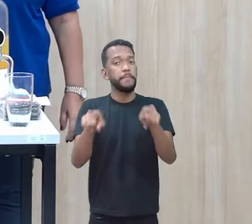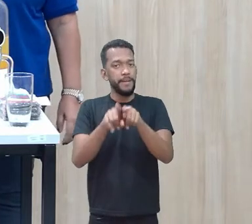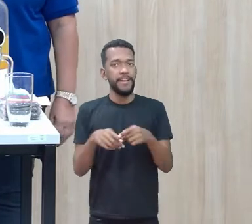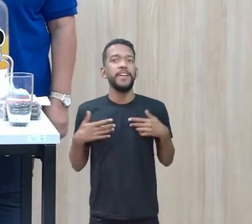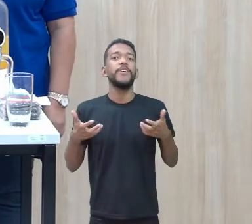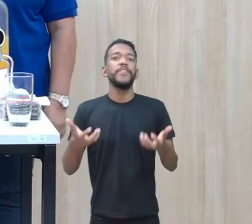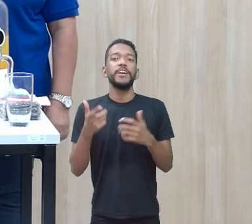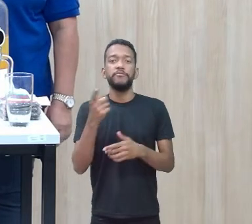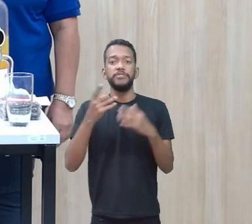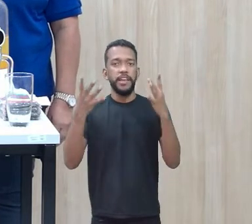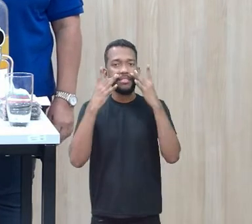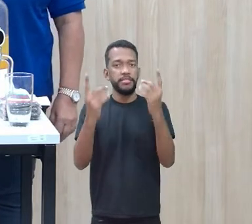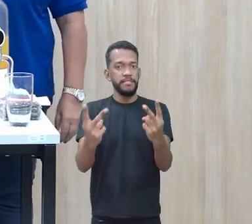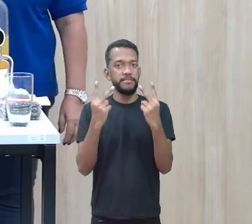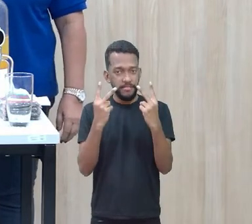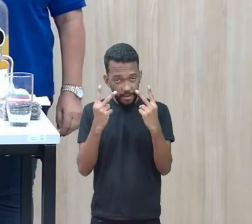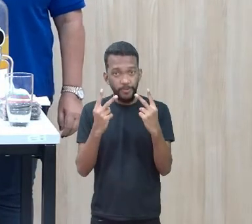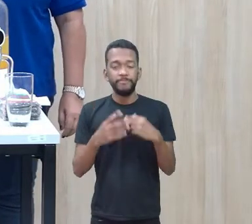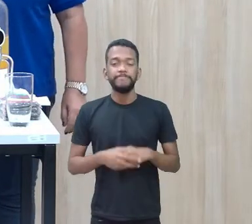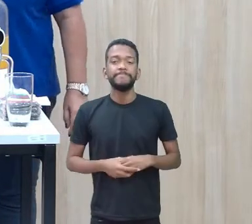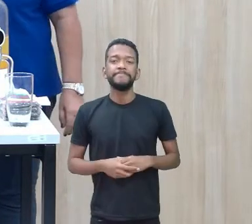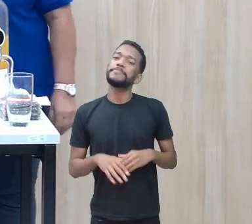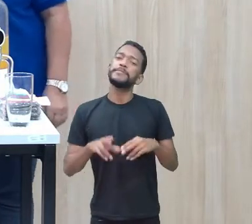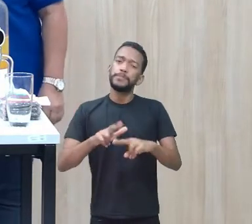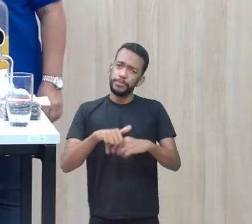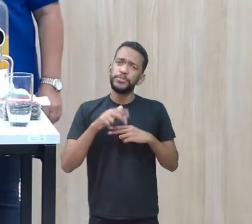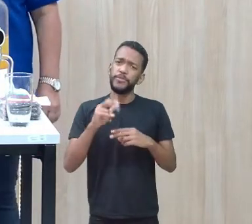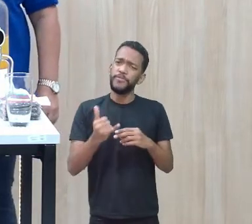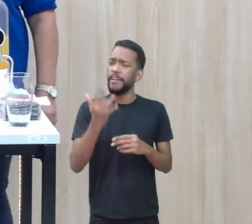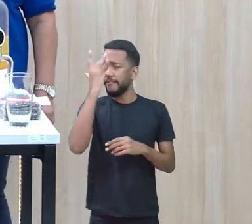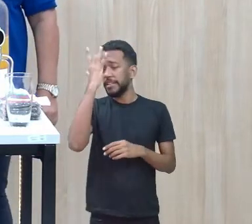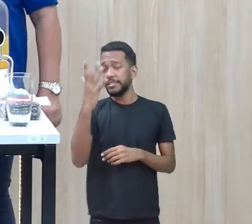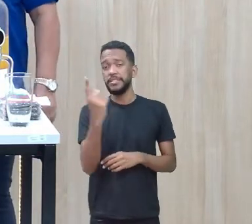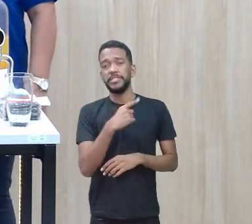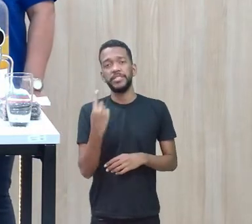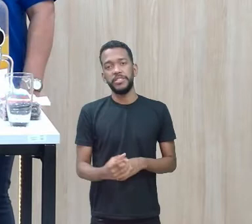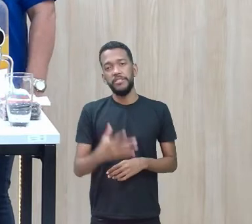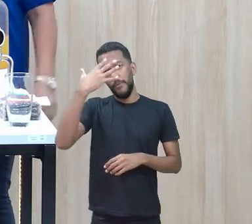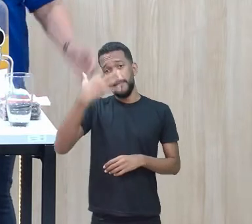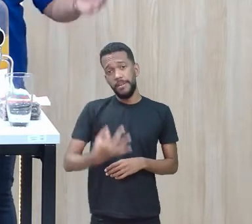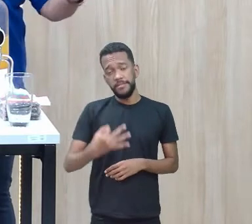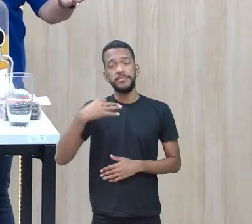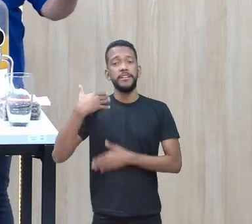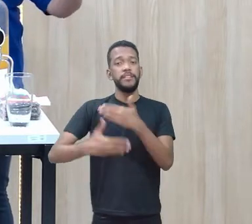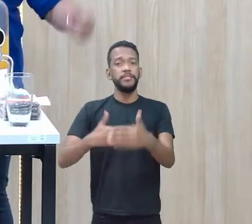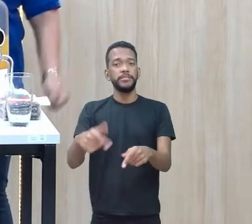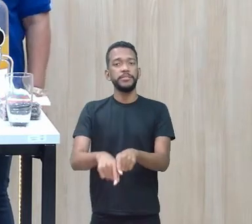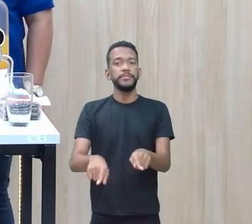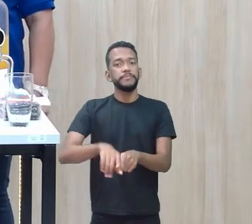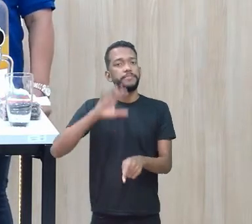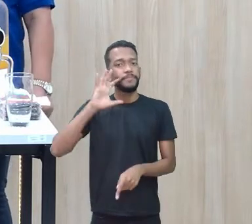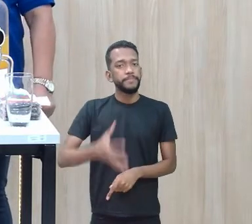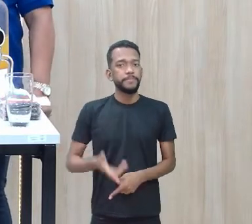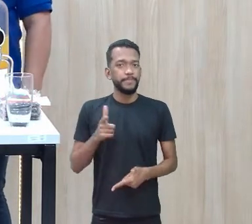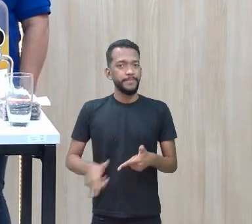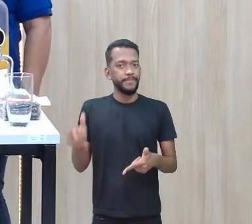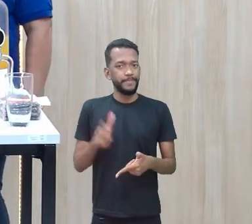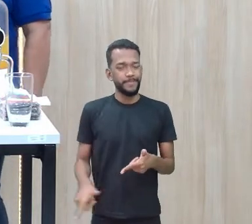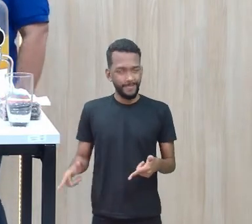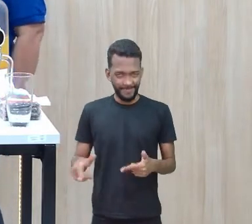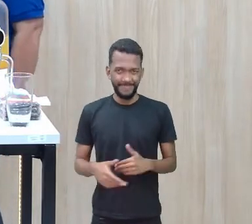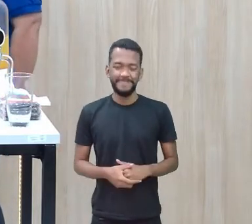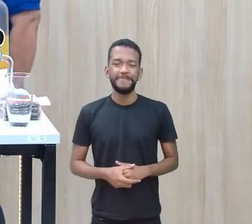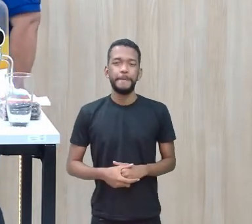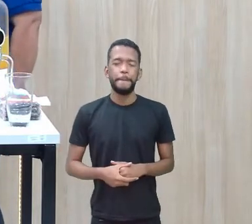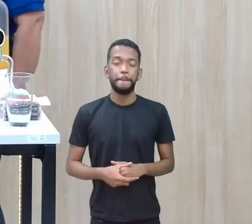quero que vocês prestem atenção. Assim, irá facilitar bastante a compreensão e a resolução de muitos